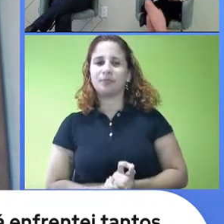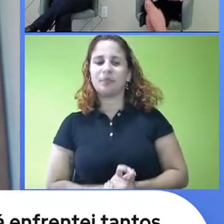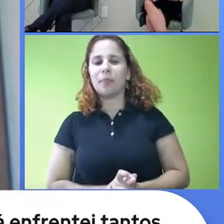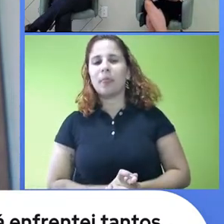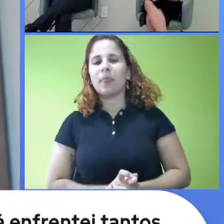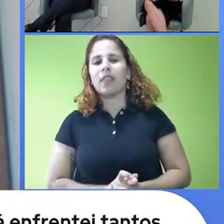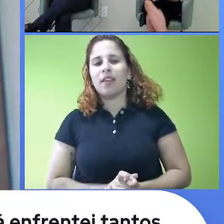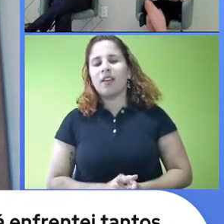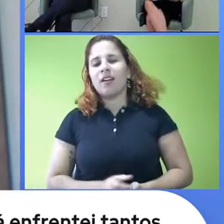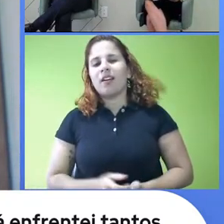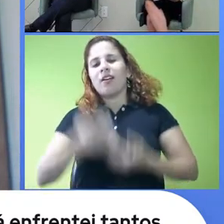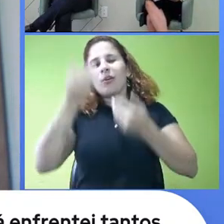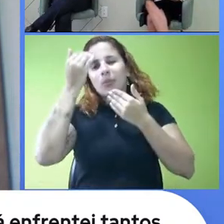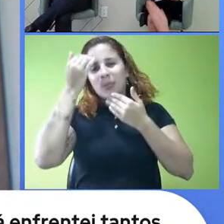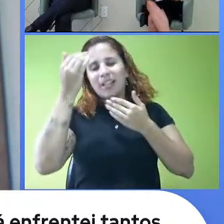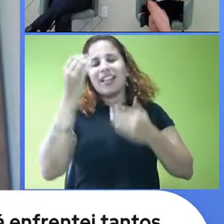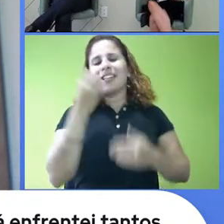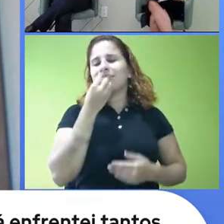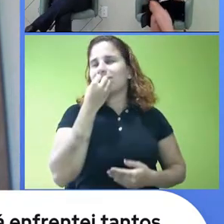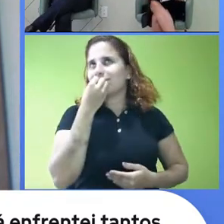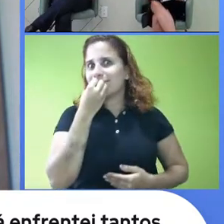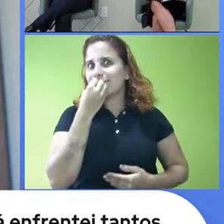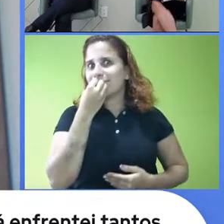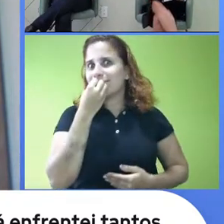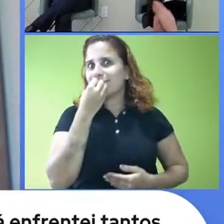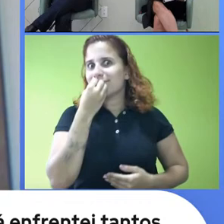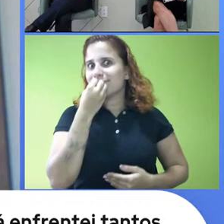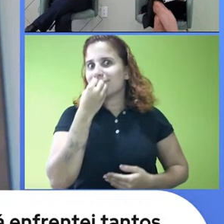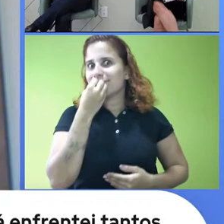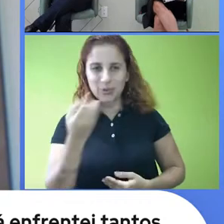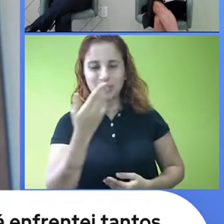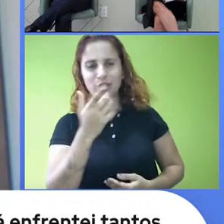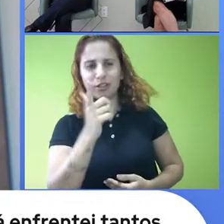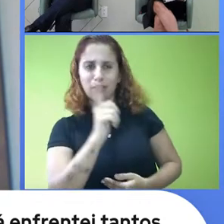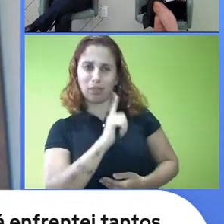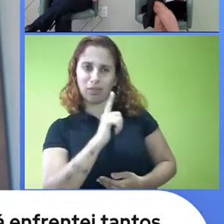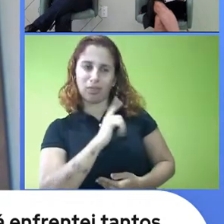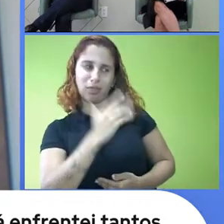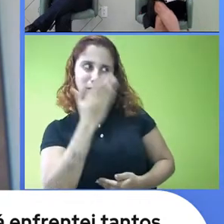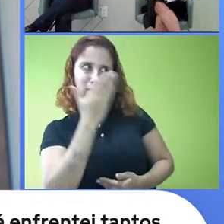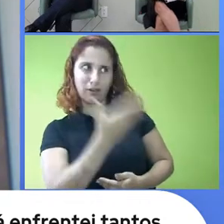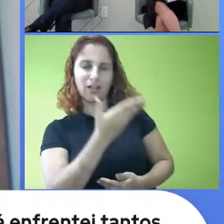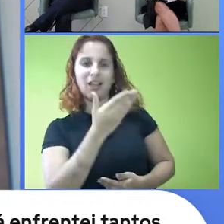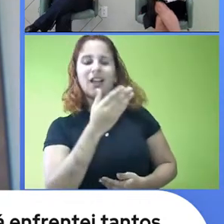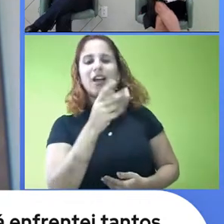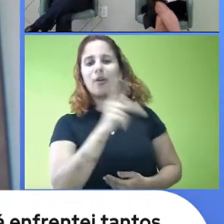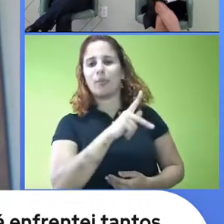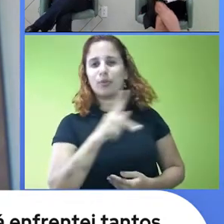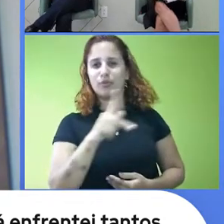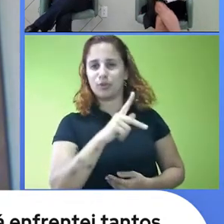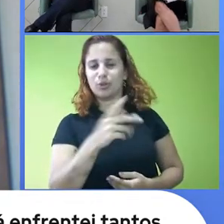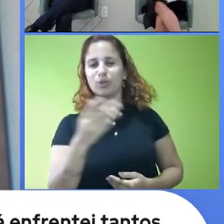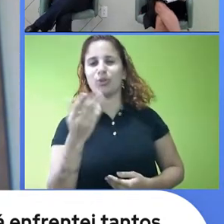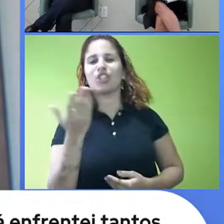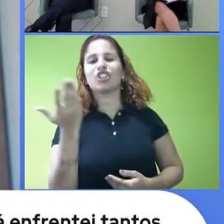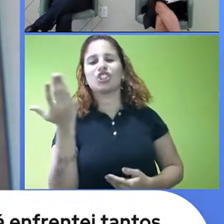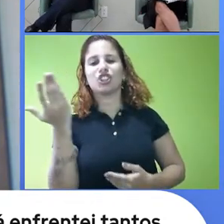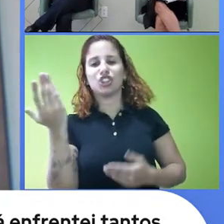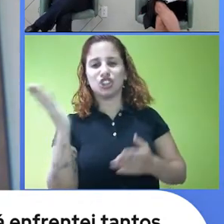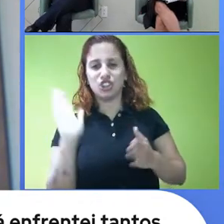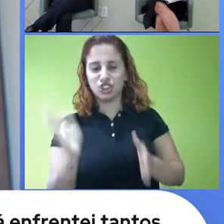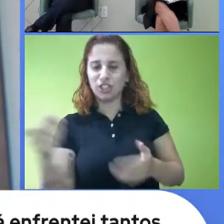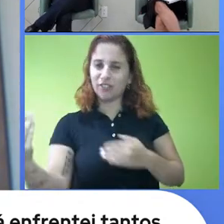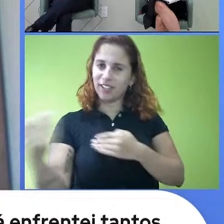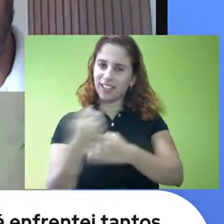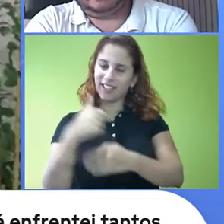ter a audiência da professora Isabel Maior. Um grande abraço, já esteve aqui no Espírito Santo por algumas oportunidades e